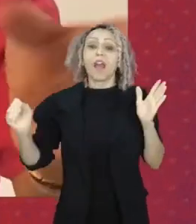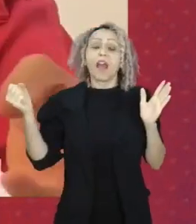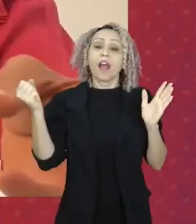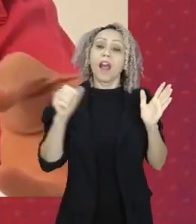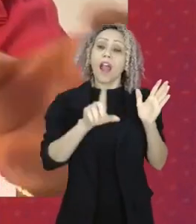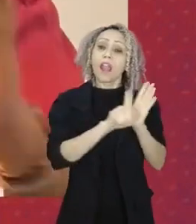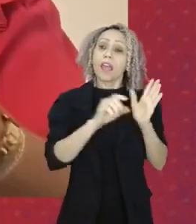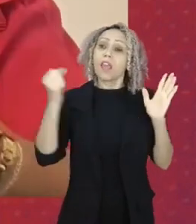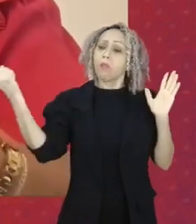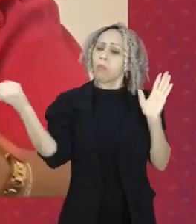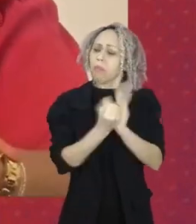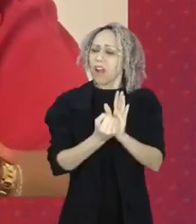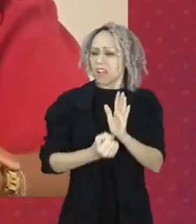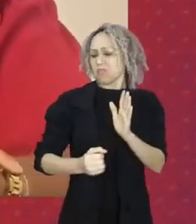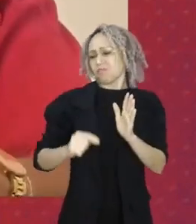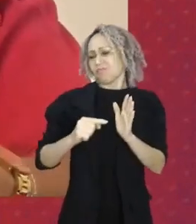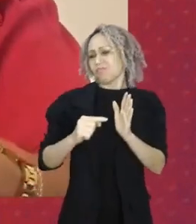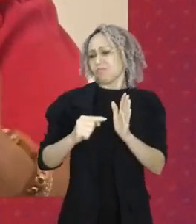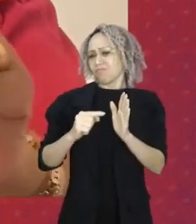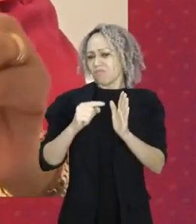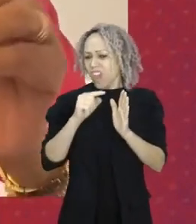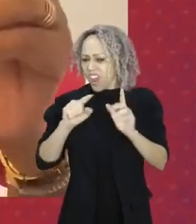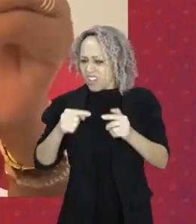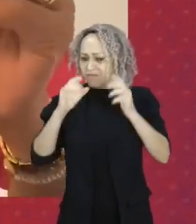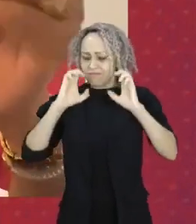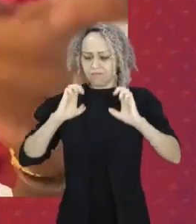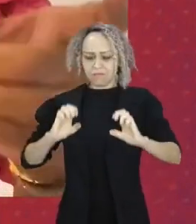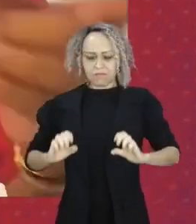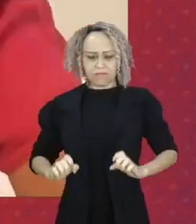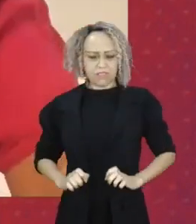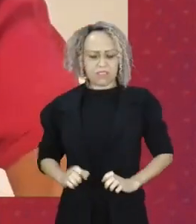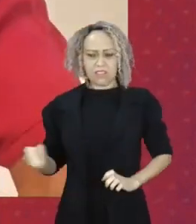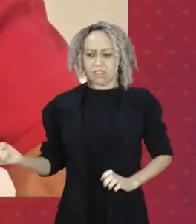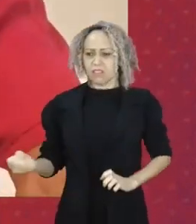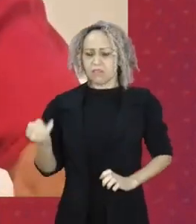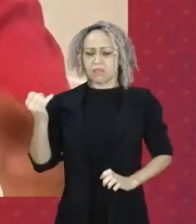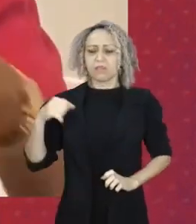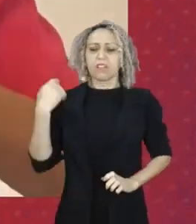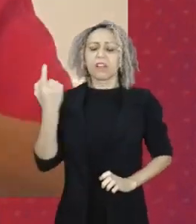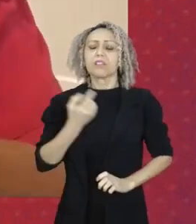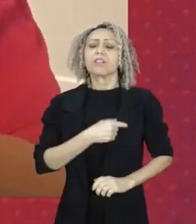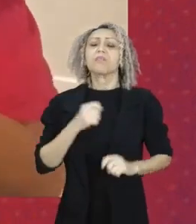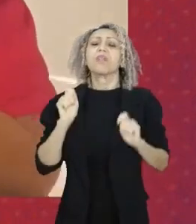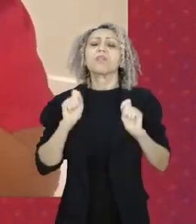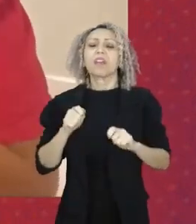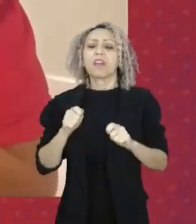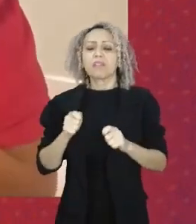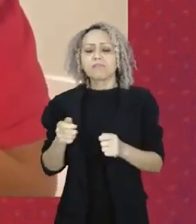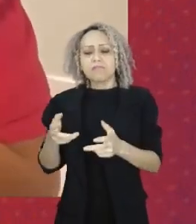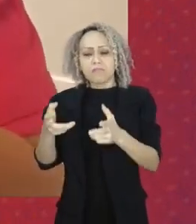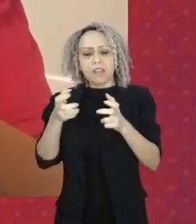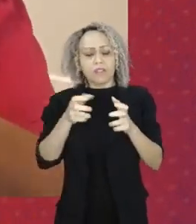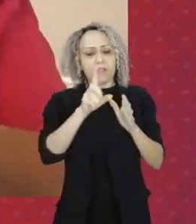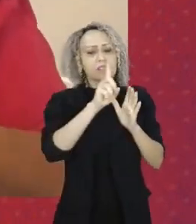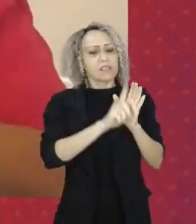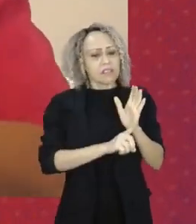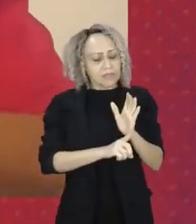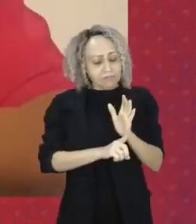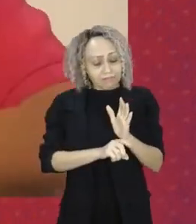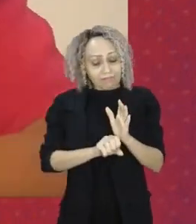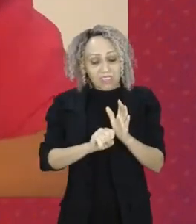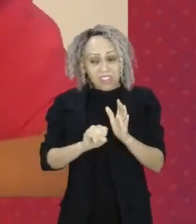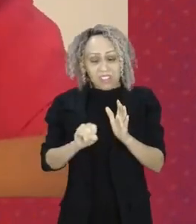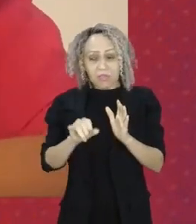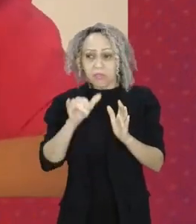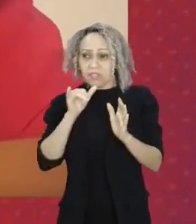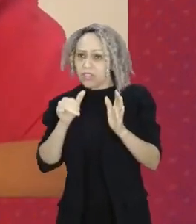elemento ético, ela é fundamental para que a gente possa cobrar o direito. Se não houver a lei, nós não temos